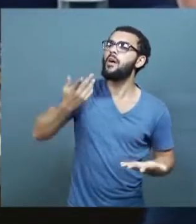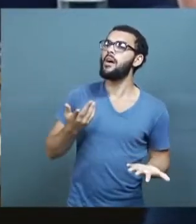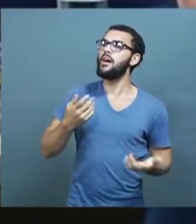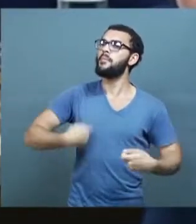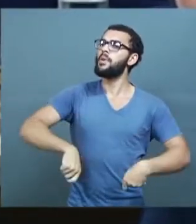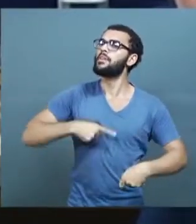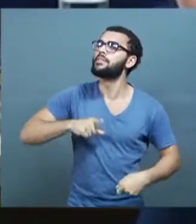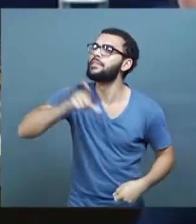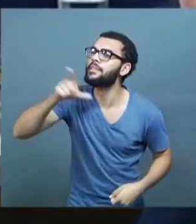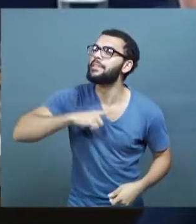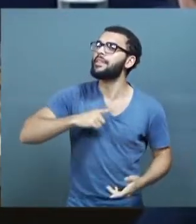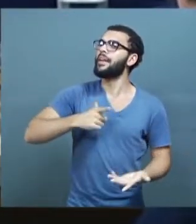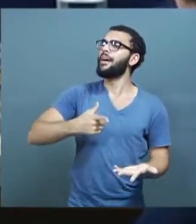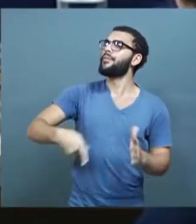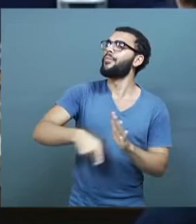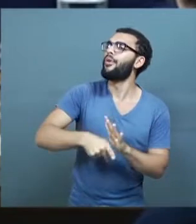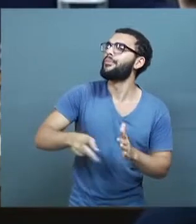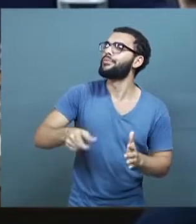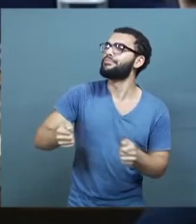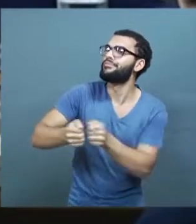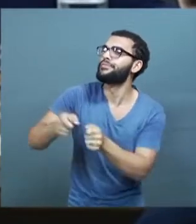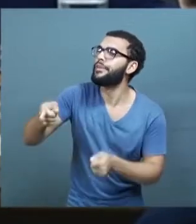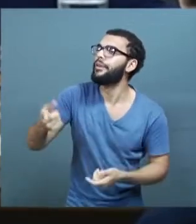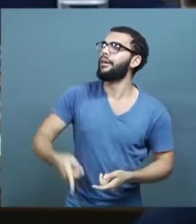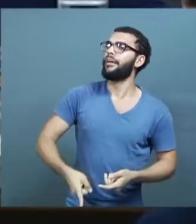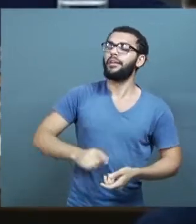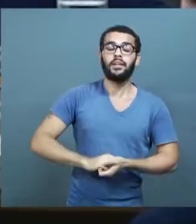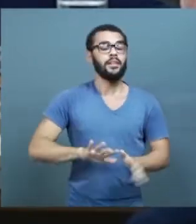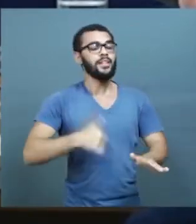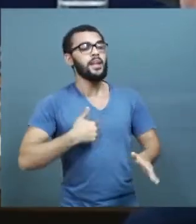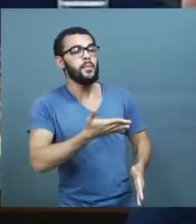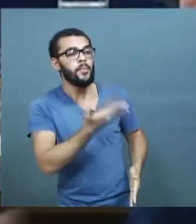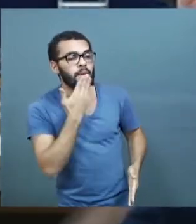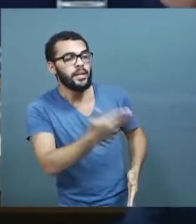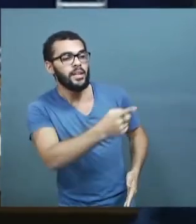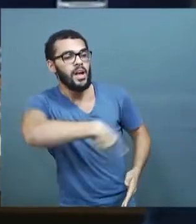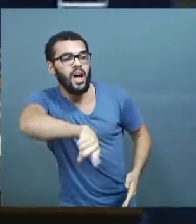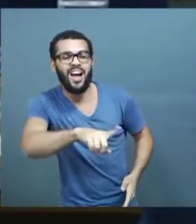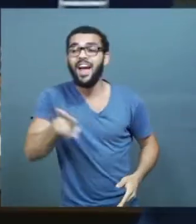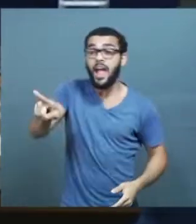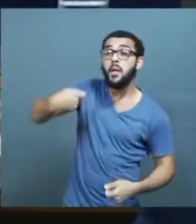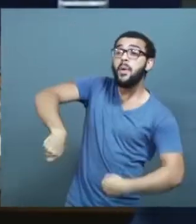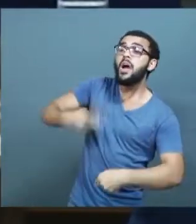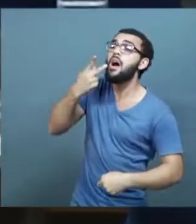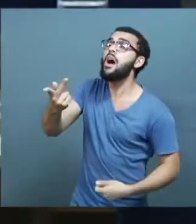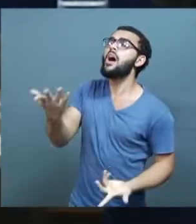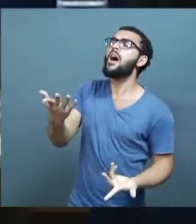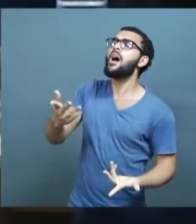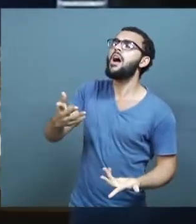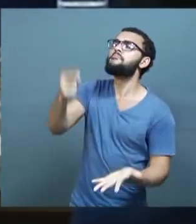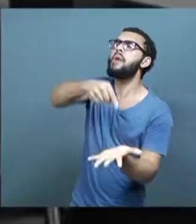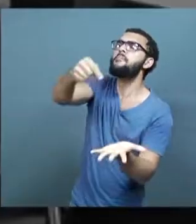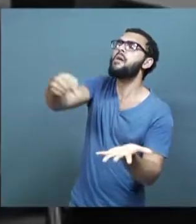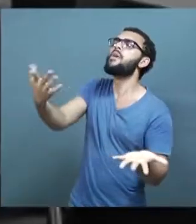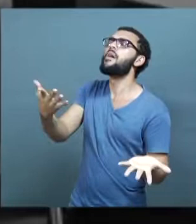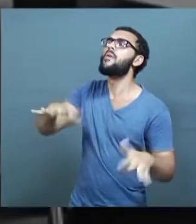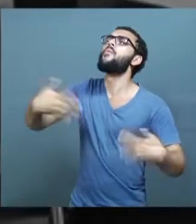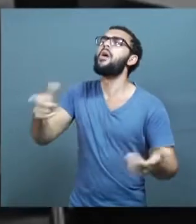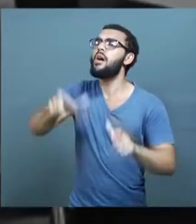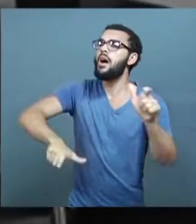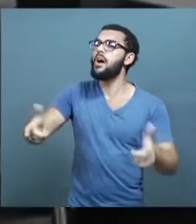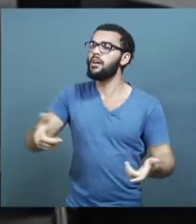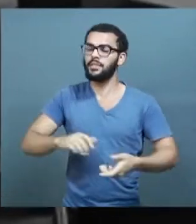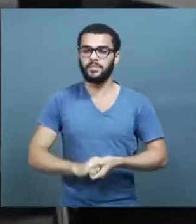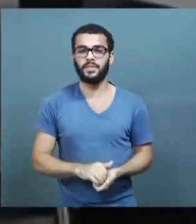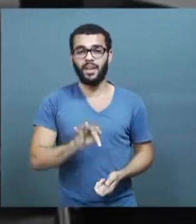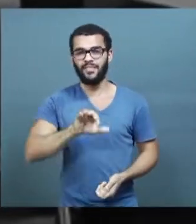estão envolvidos nisso, que estão atacando senador, ele. eu peço aos É isso colegas. que ele tem que dizer, quem são os políticos. FHC